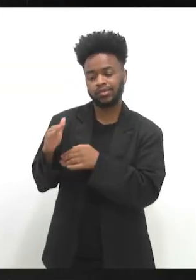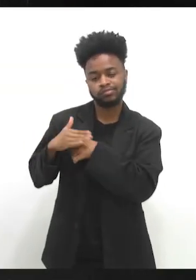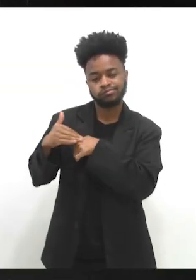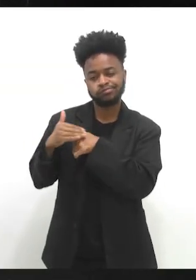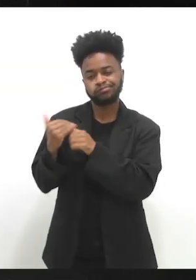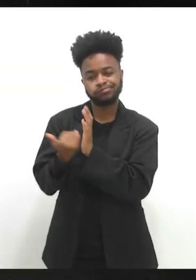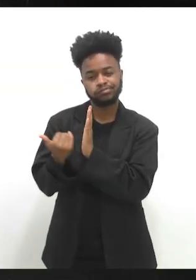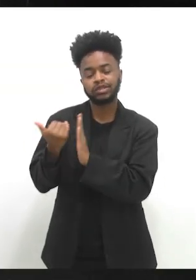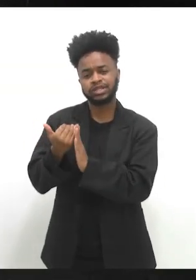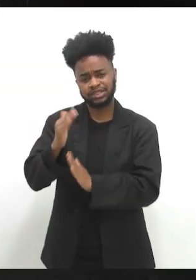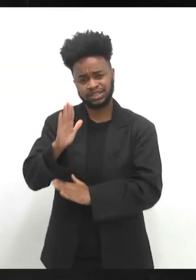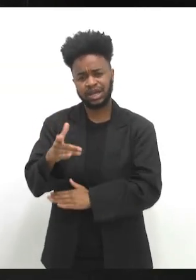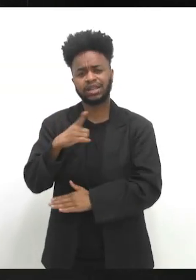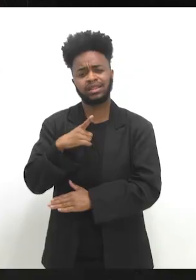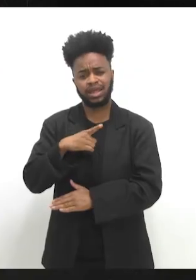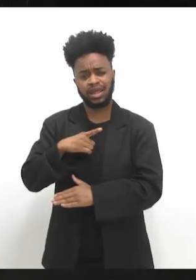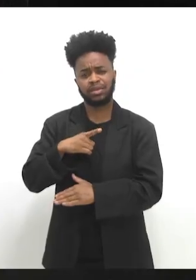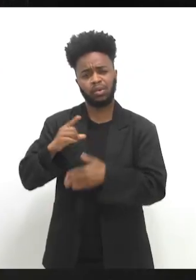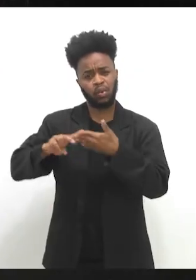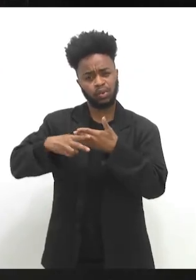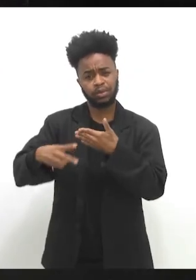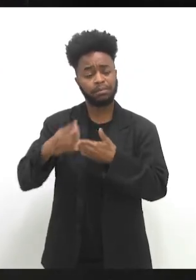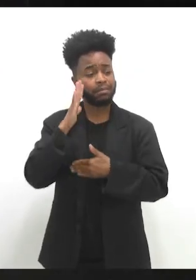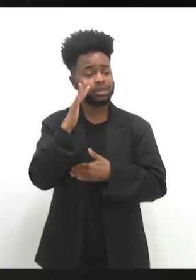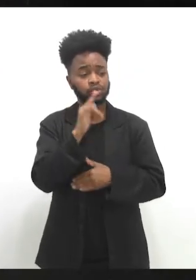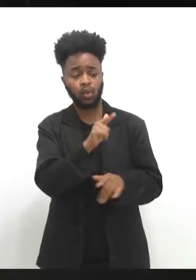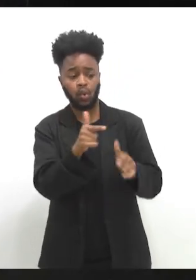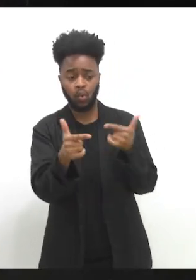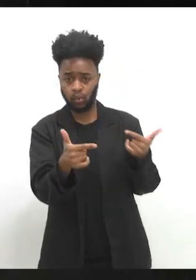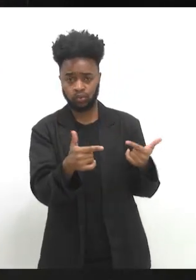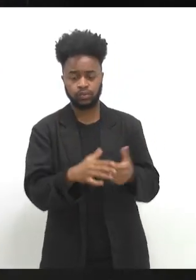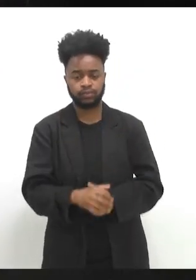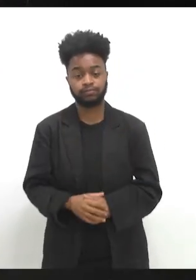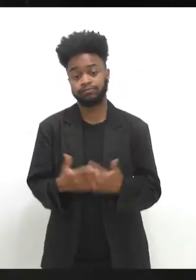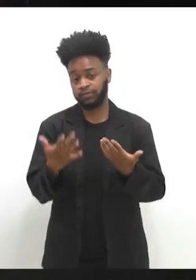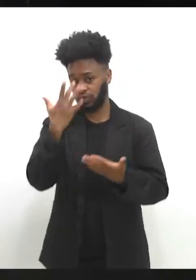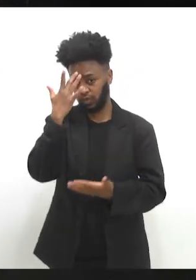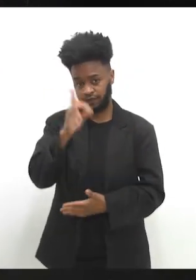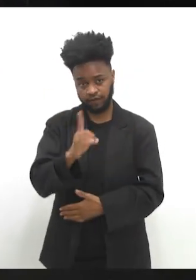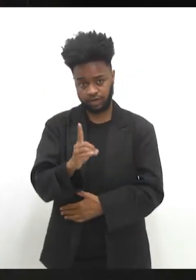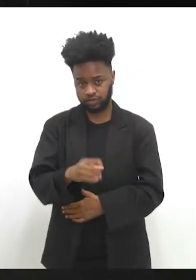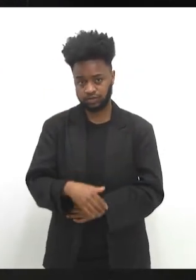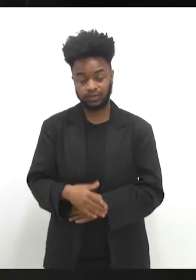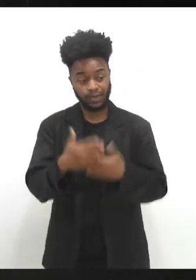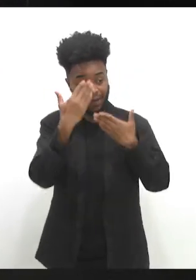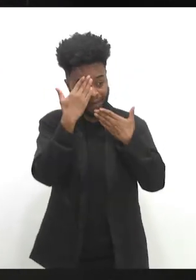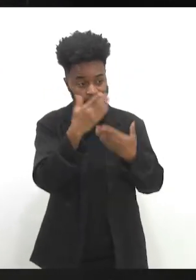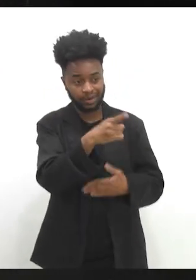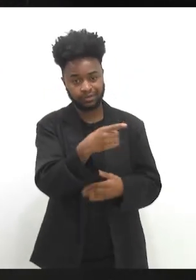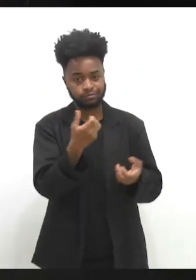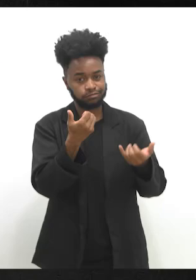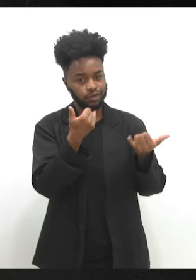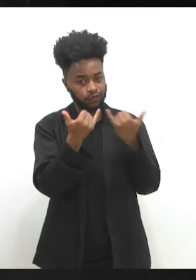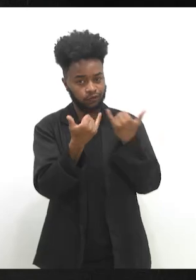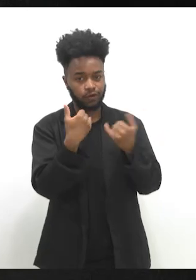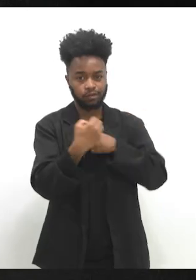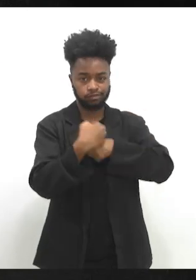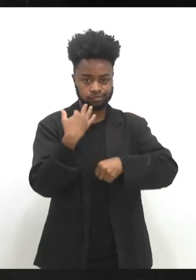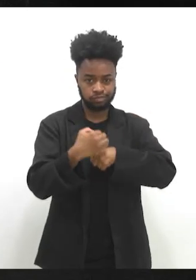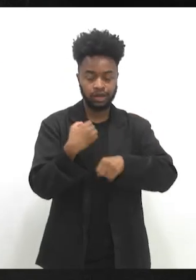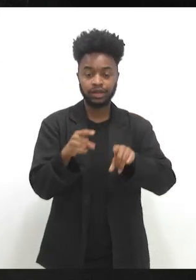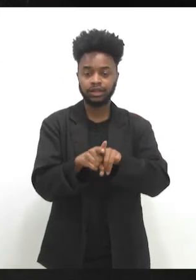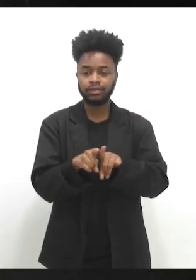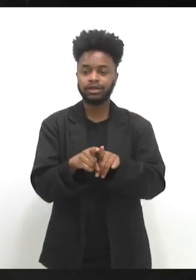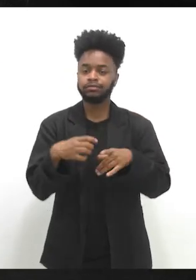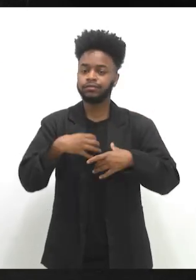de ló, eles já saem com algumas sequelas, imagina os que não, né? Exatamente. Não é fácil. Doutora Carla, muito obrigada pelas